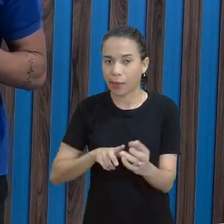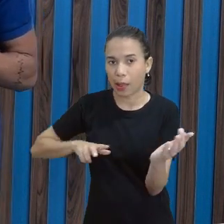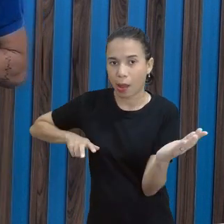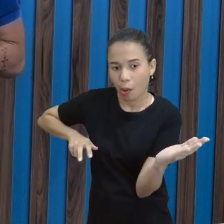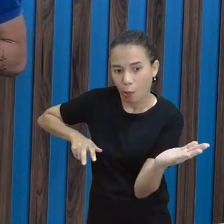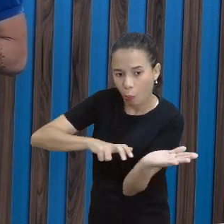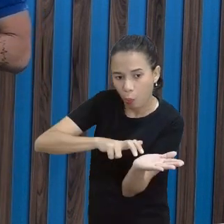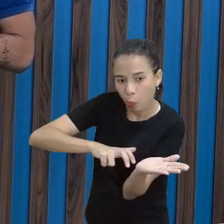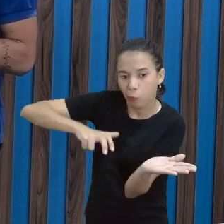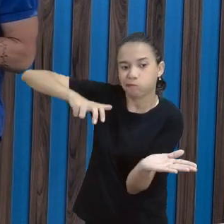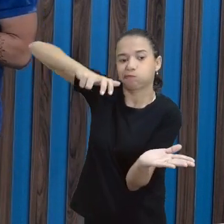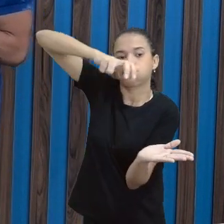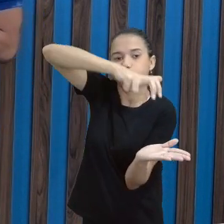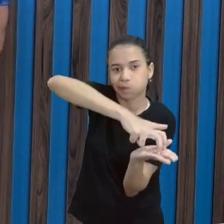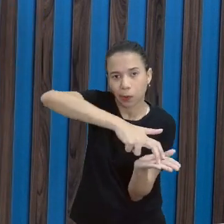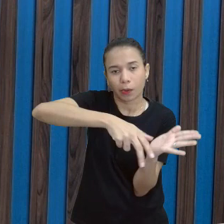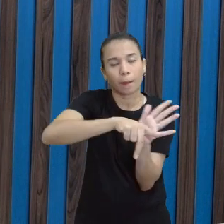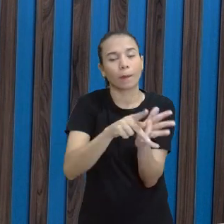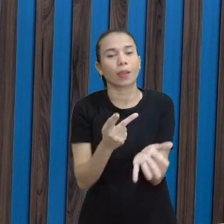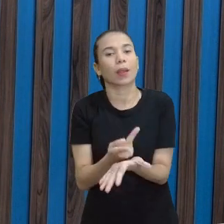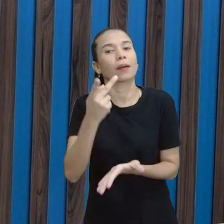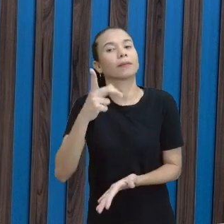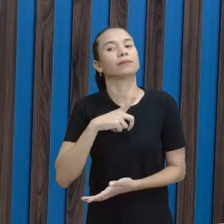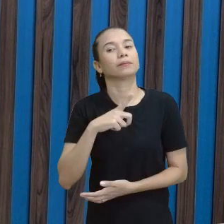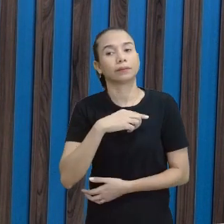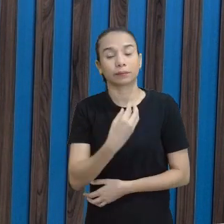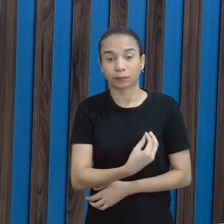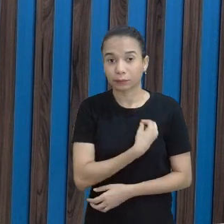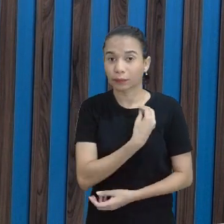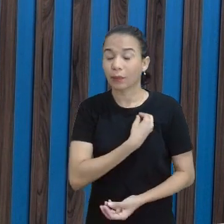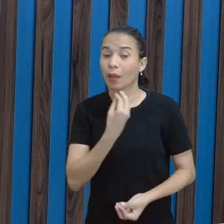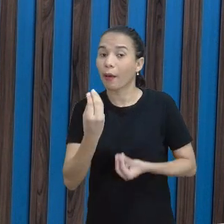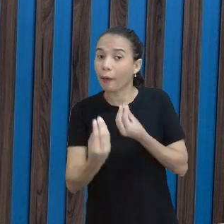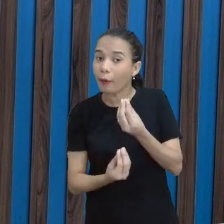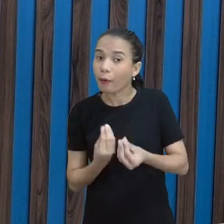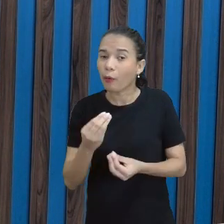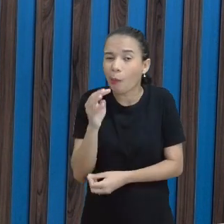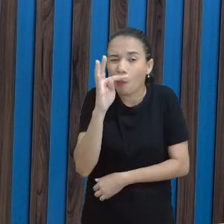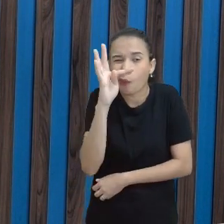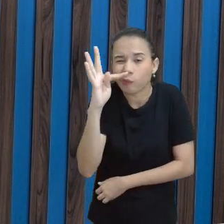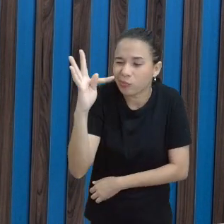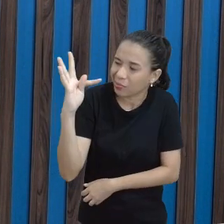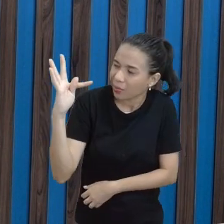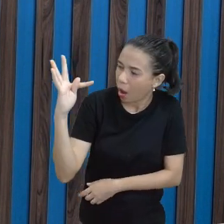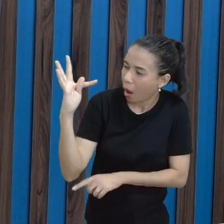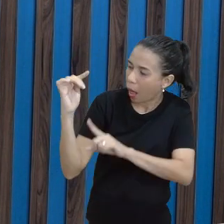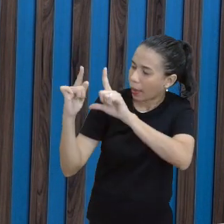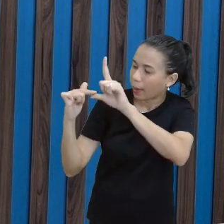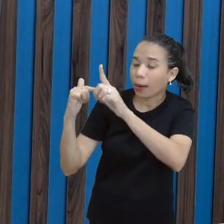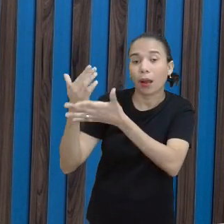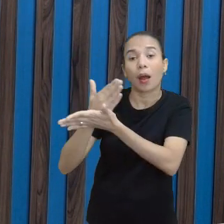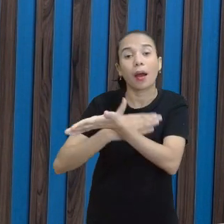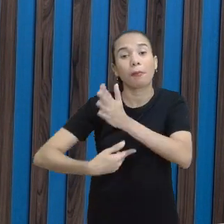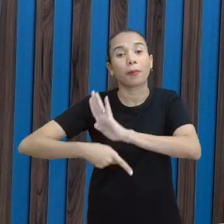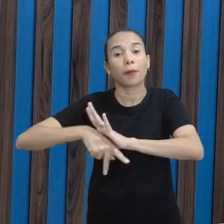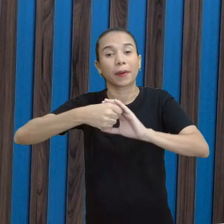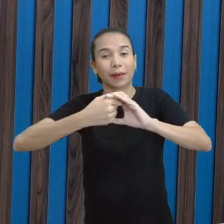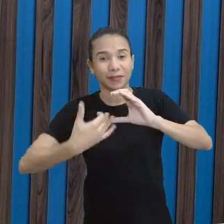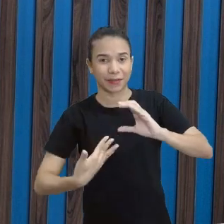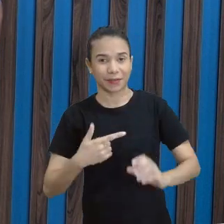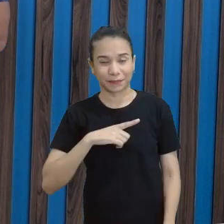poder acontecer, eles vão levar aí esse Tzinho antes da